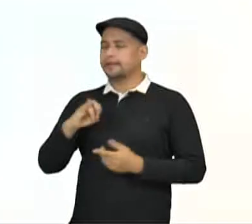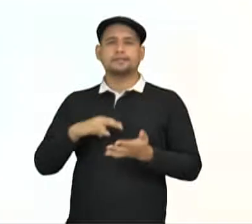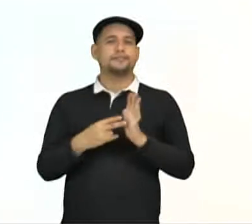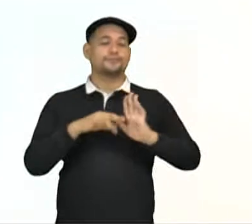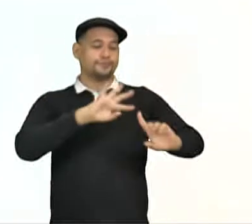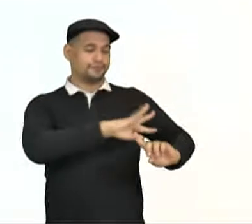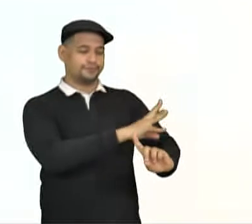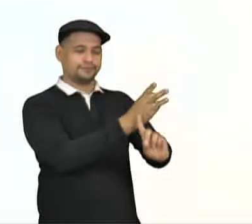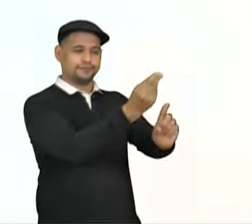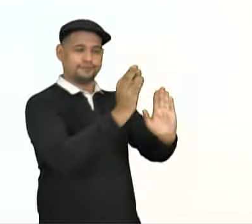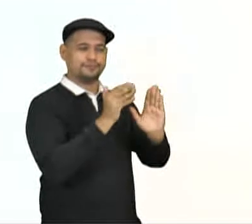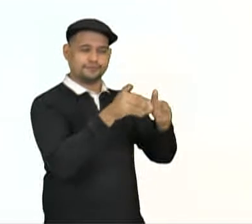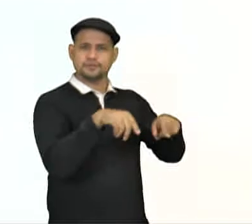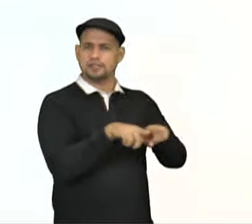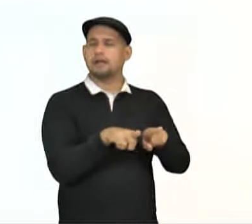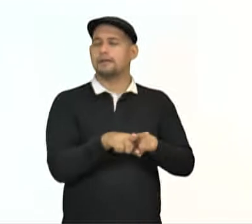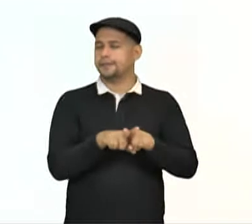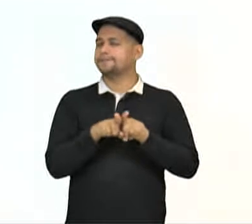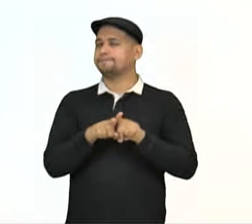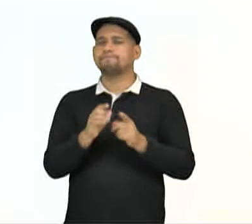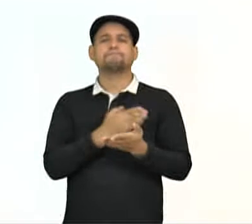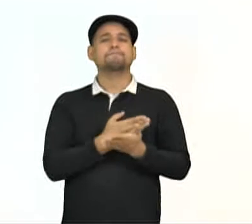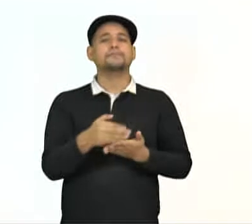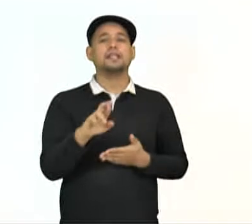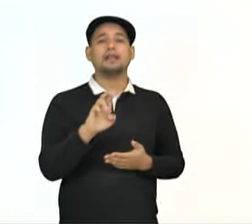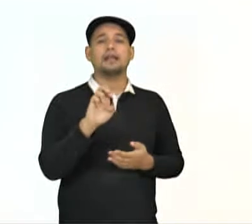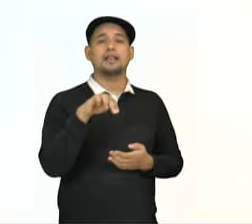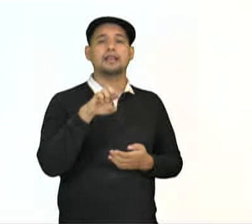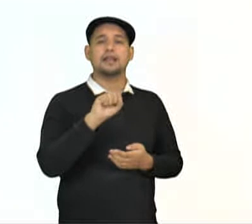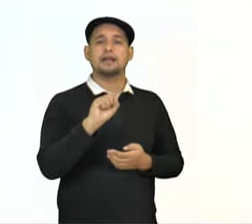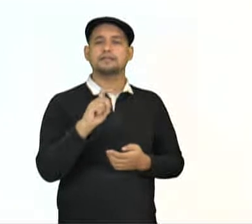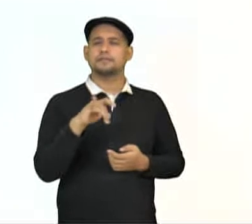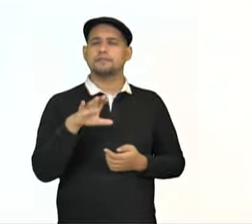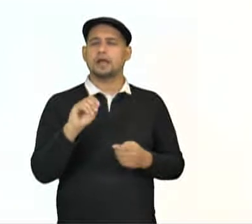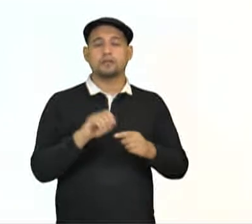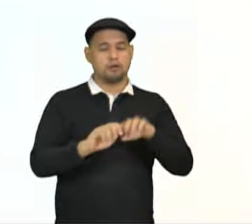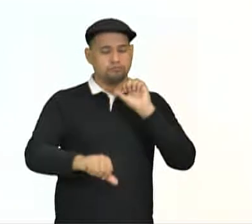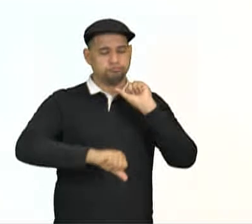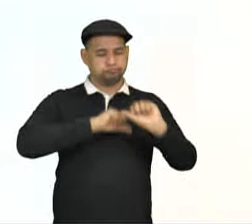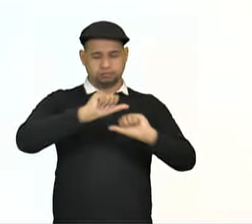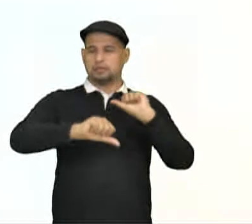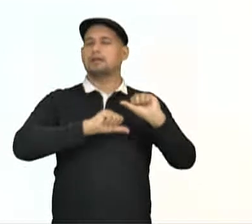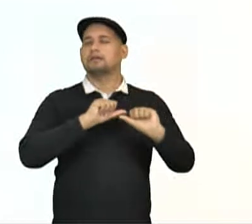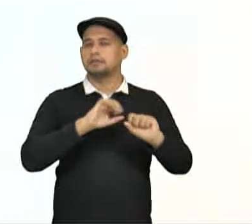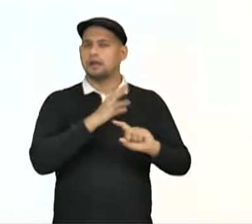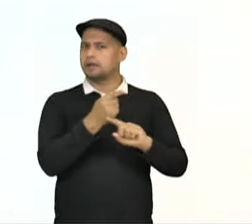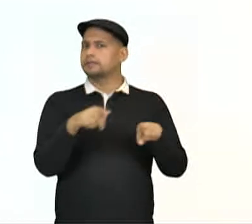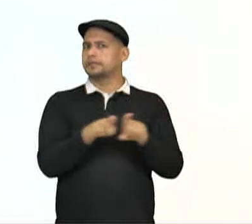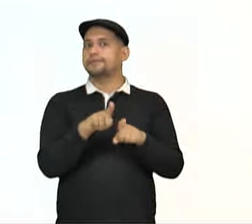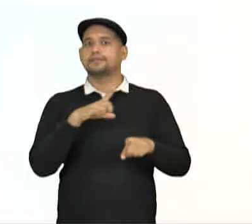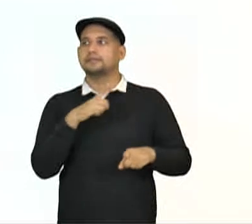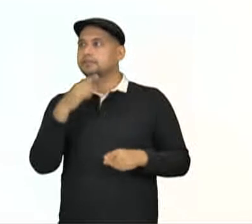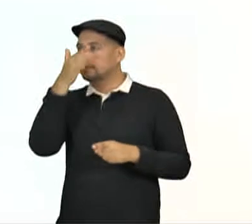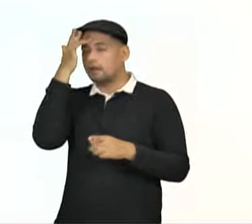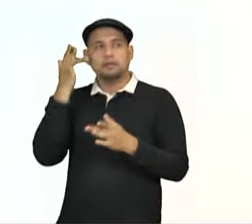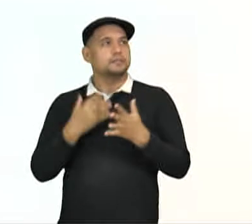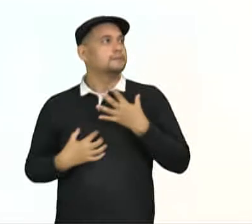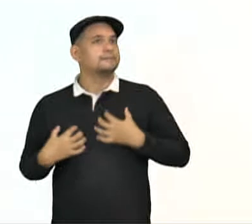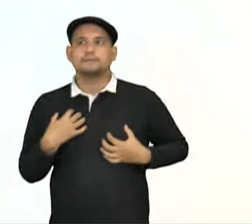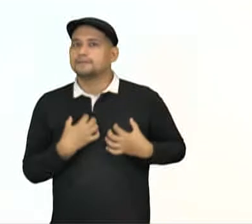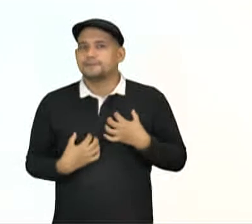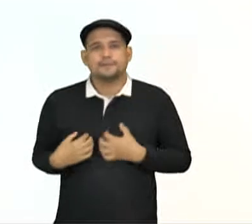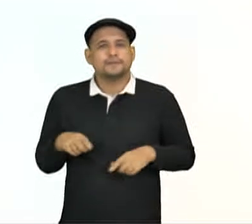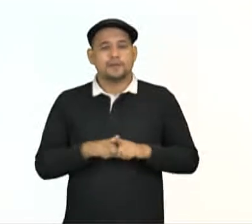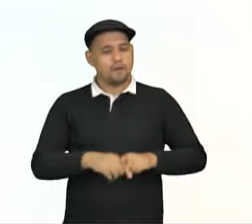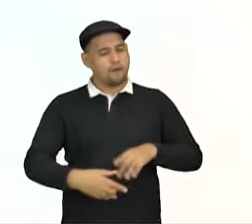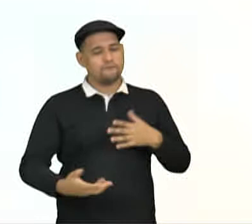artística acadêmica da Europa, sendo o guardião do Renascimento, transformando a arte do mundo com a busca da arte greco-romana. Jovens artistas entusiasmados com a transformação radical mediante a